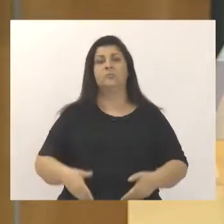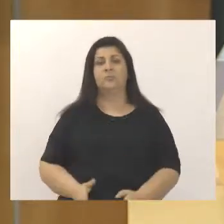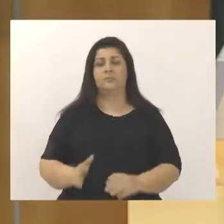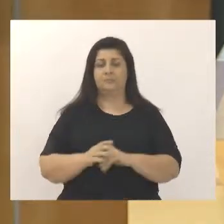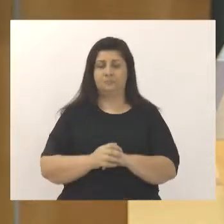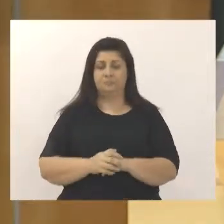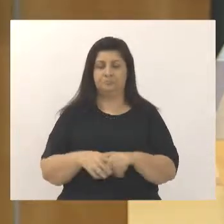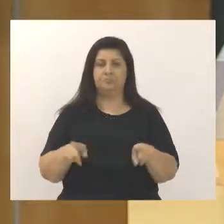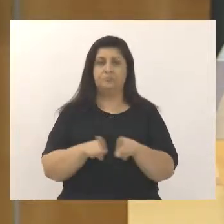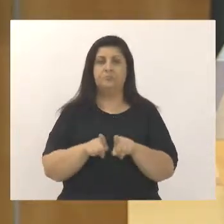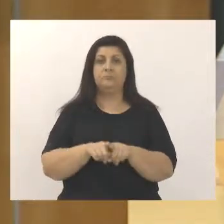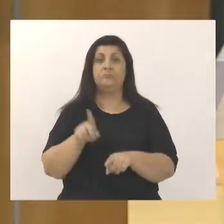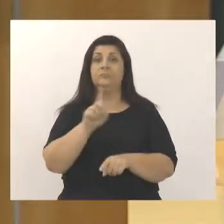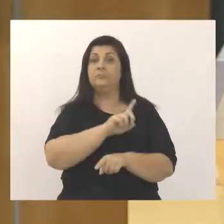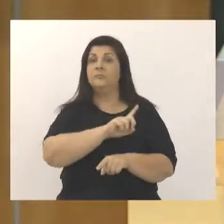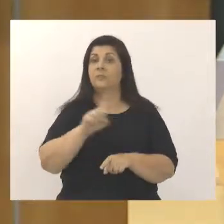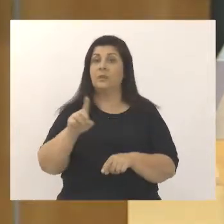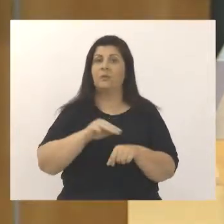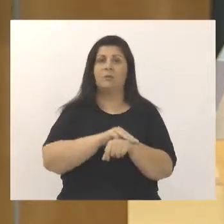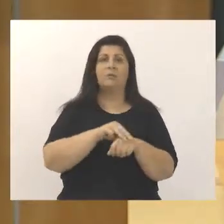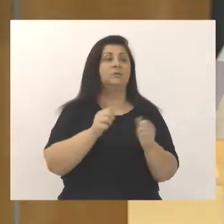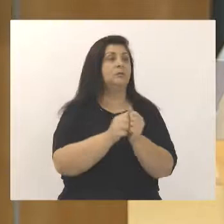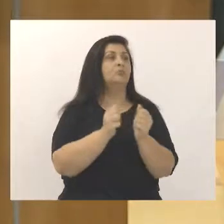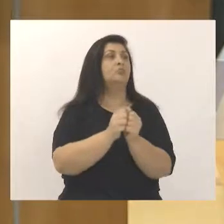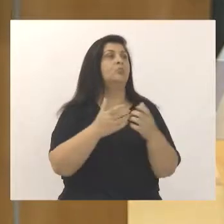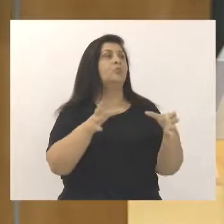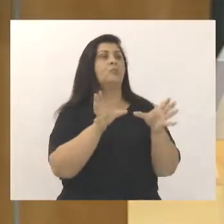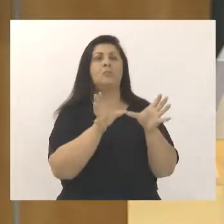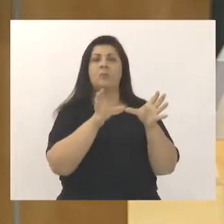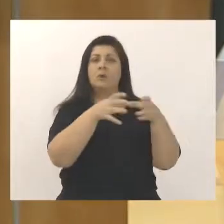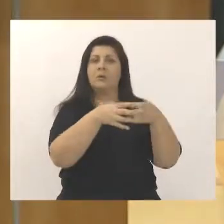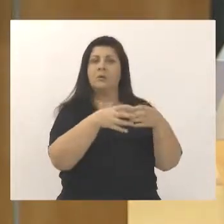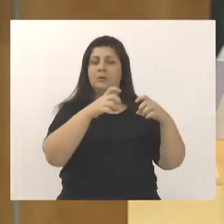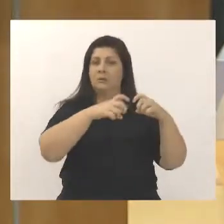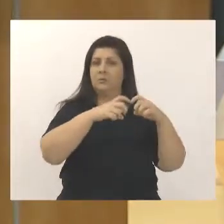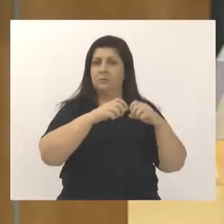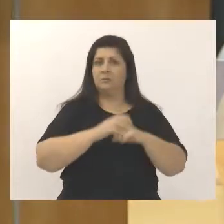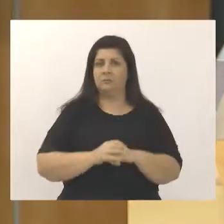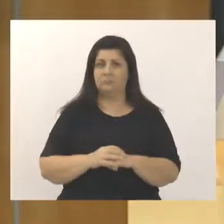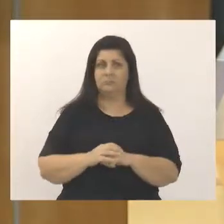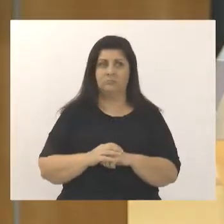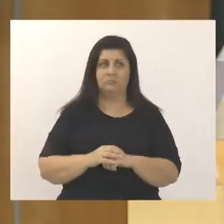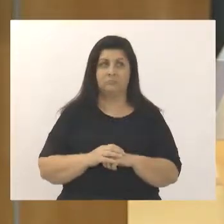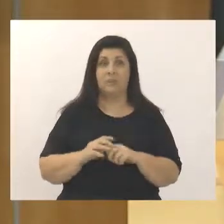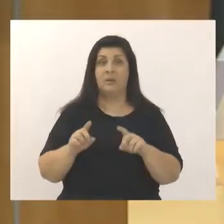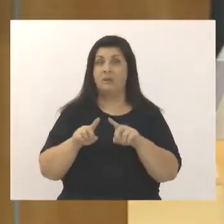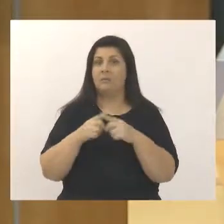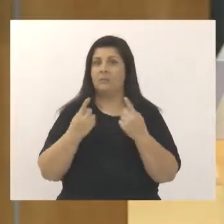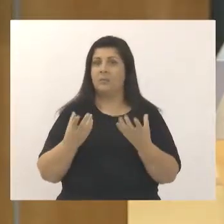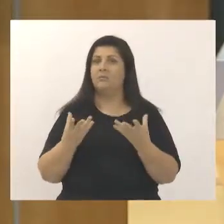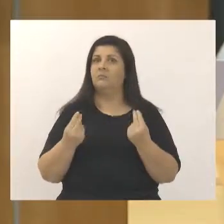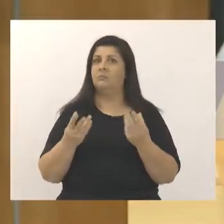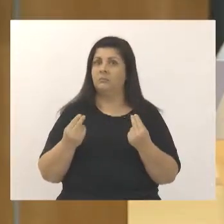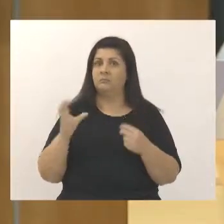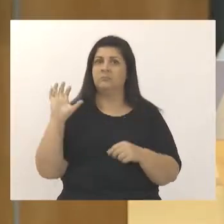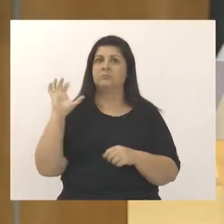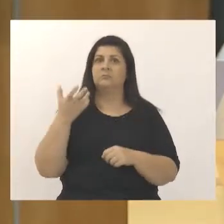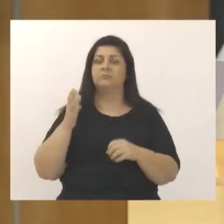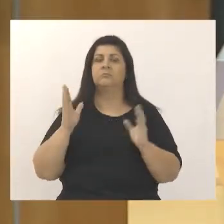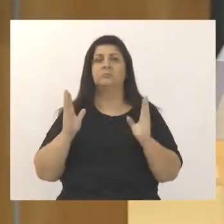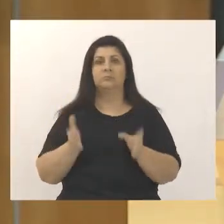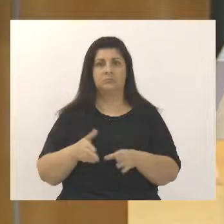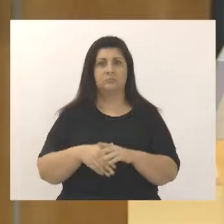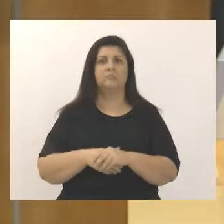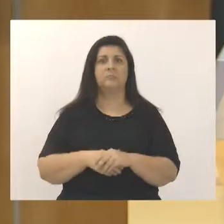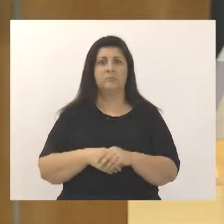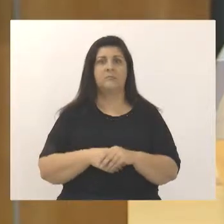função discutir procedimentos com a equipe médica ou questionar decisões. Infelizmente, a gente pegou vários procedimentos, vários